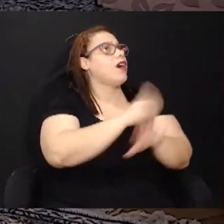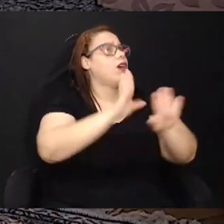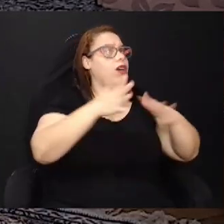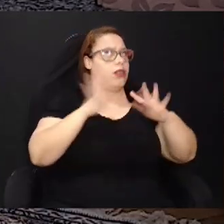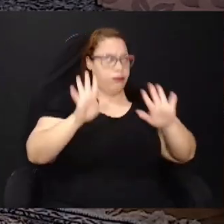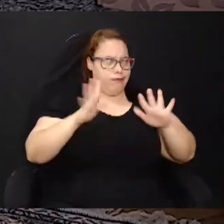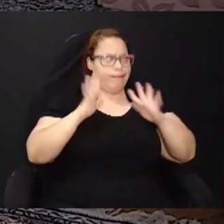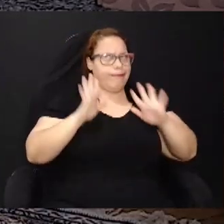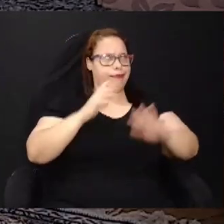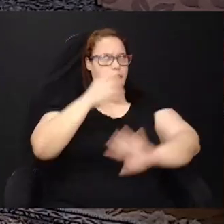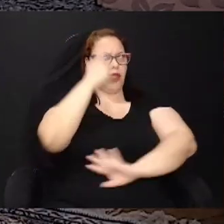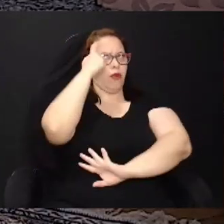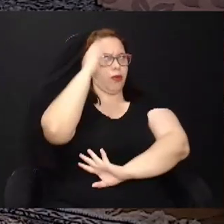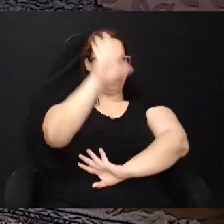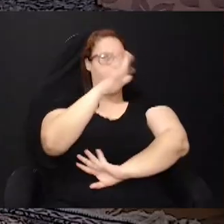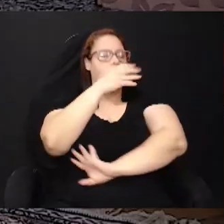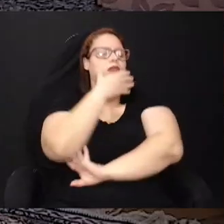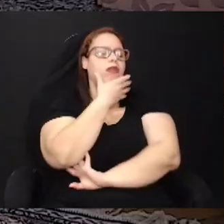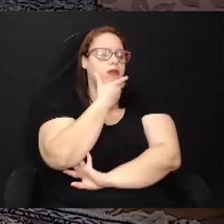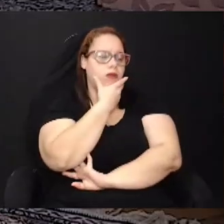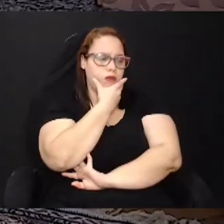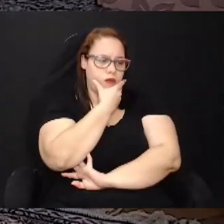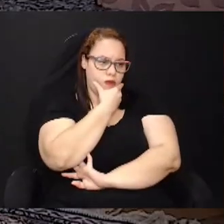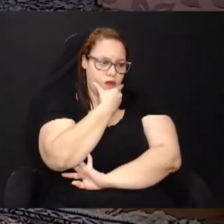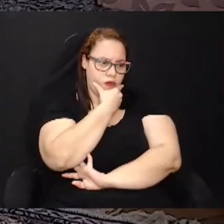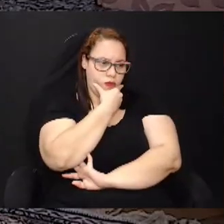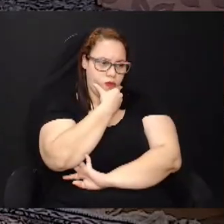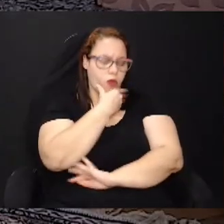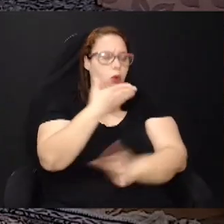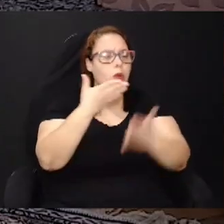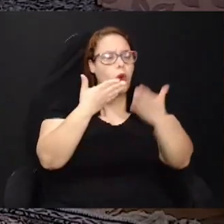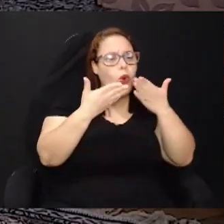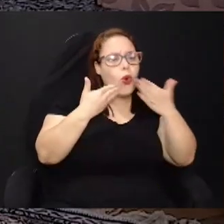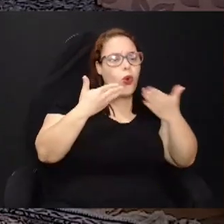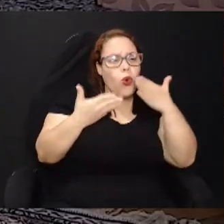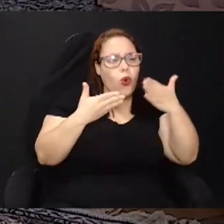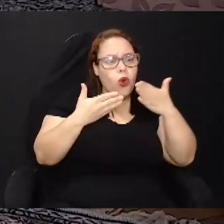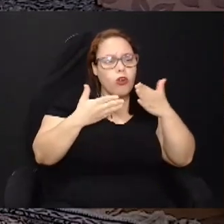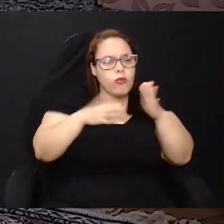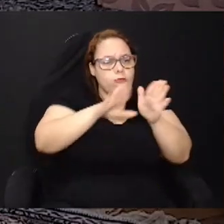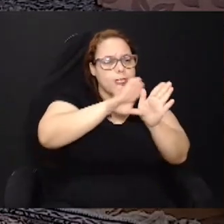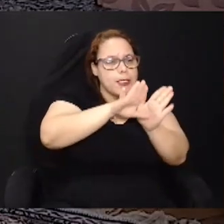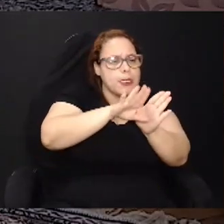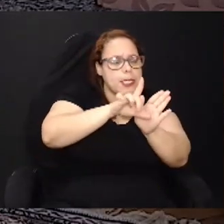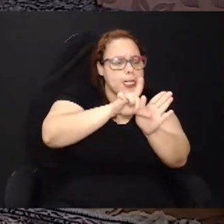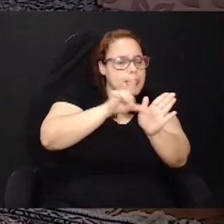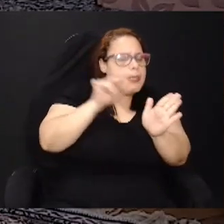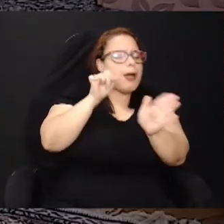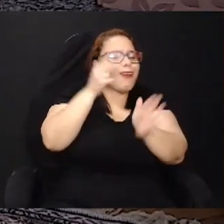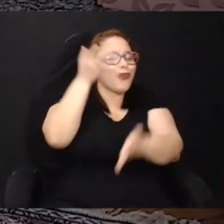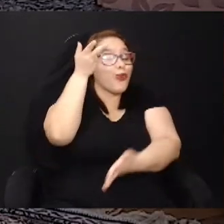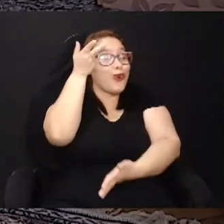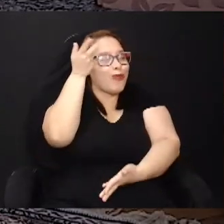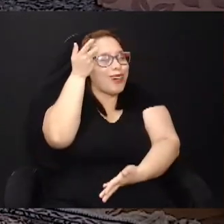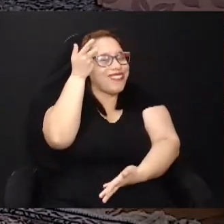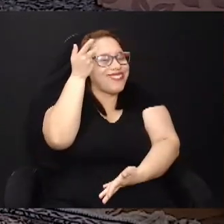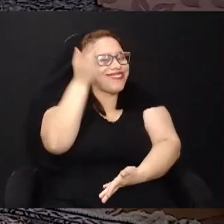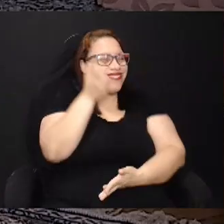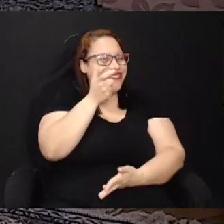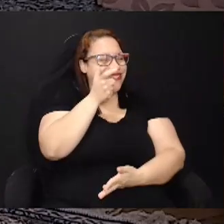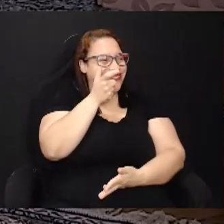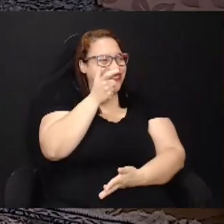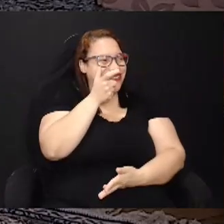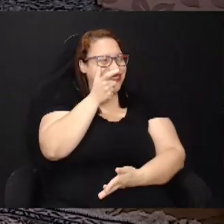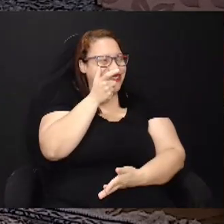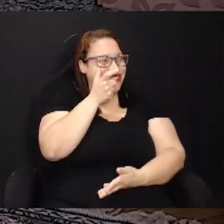de presença, uma conversa, alguma coisa que fuja da rotina, é muito interessante. Porque tem gente que não recebe